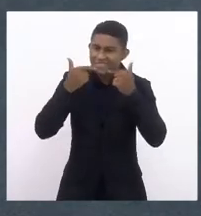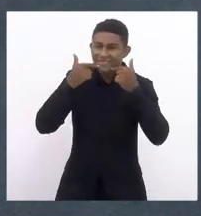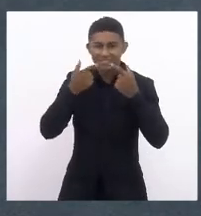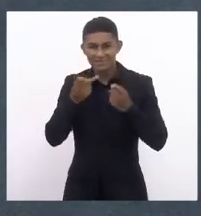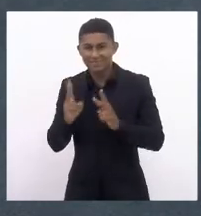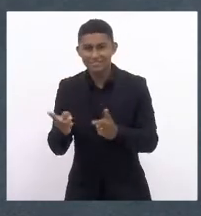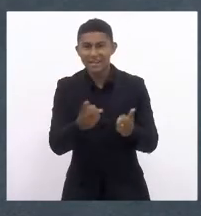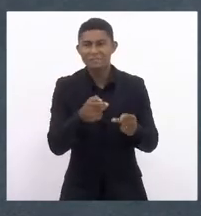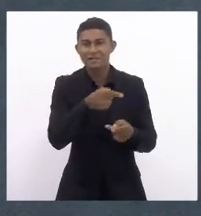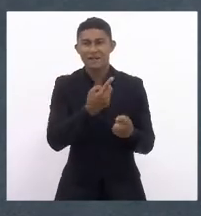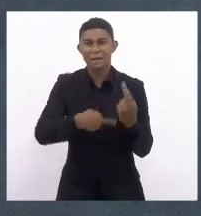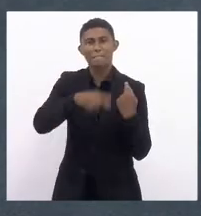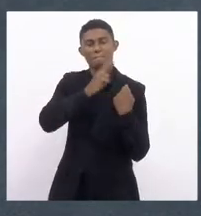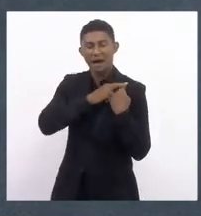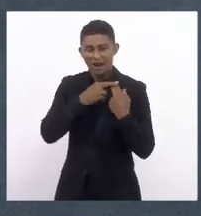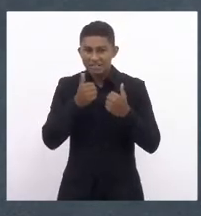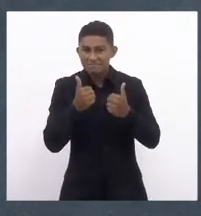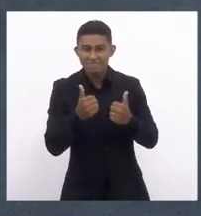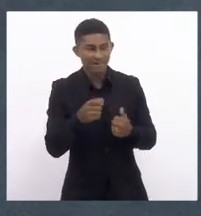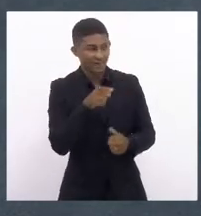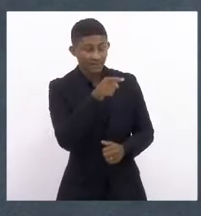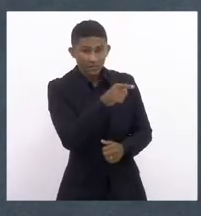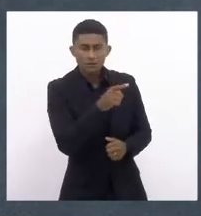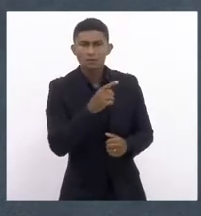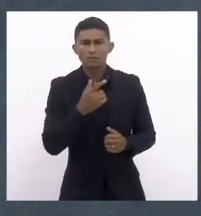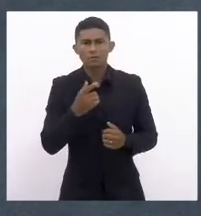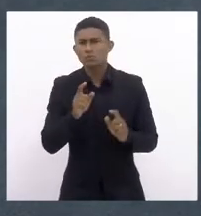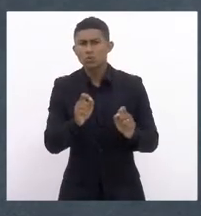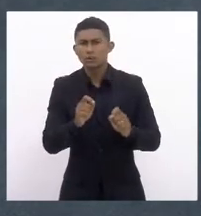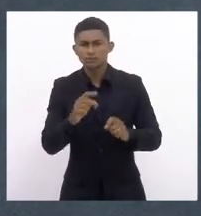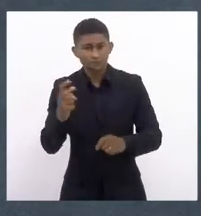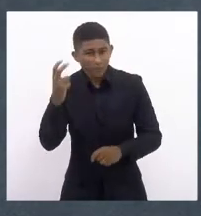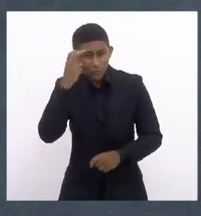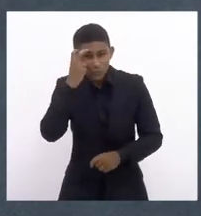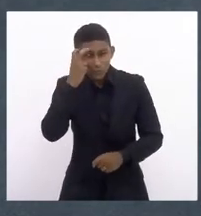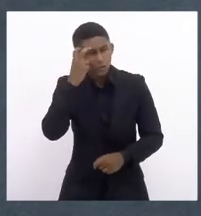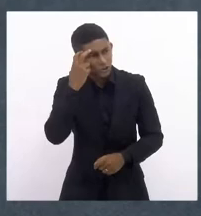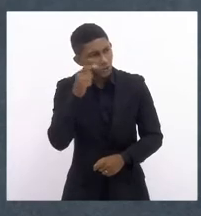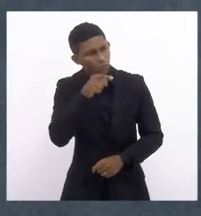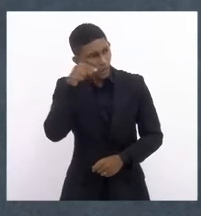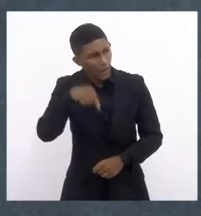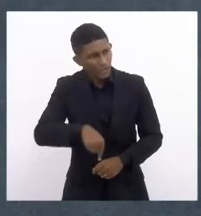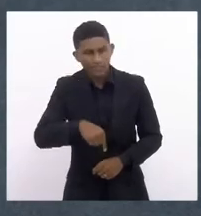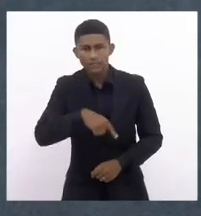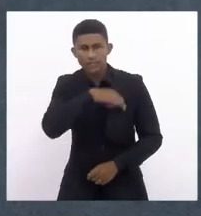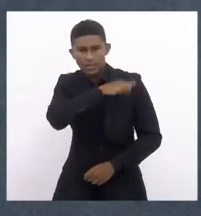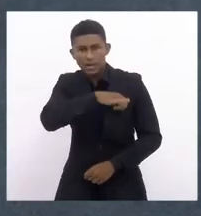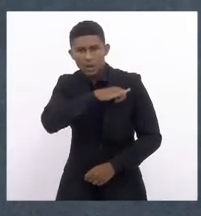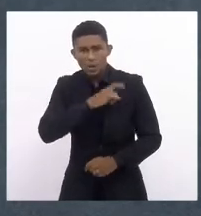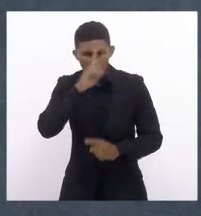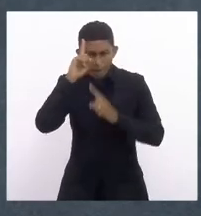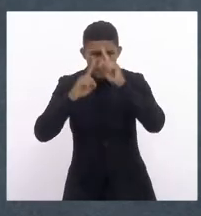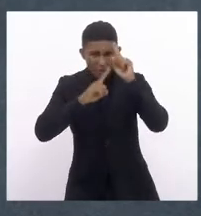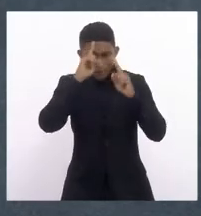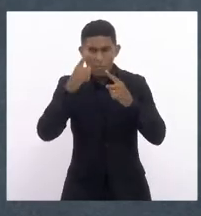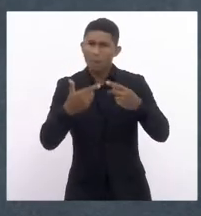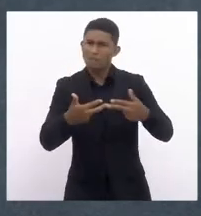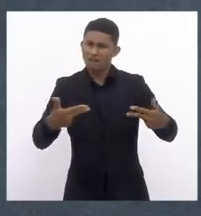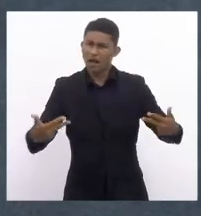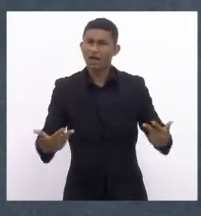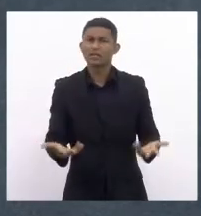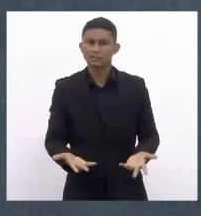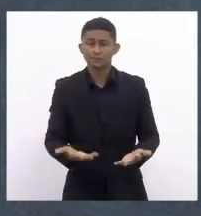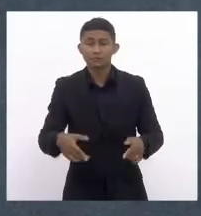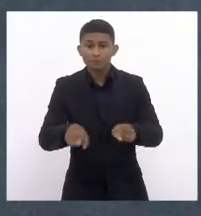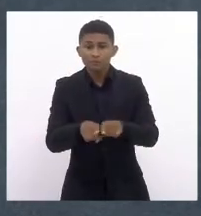sua responsabilidade também de produzir a cultura aqui no estado do Rio de Janeiro, em especial, senhor presidente.